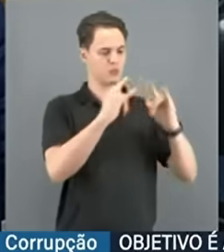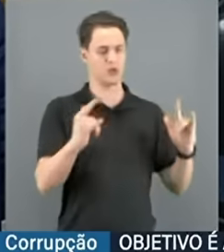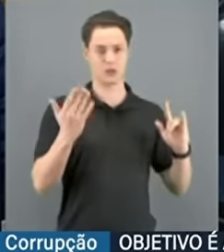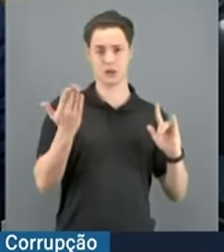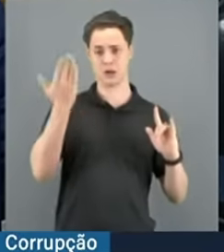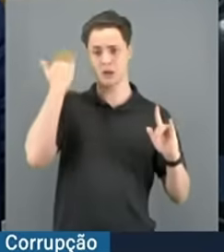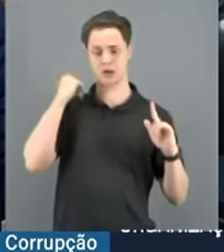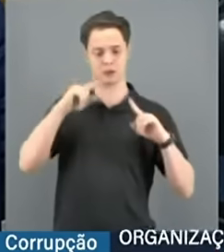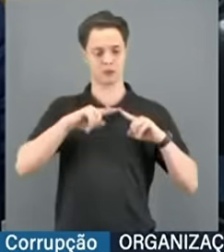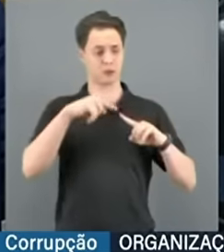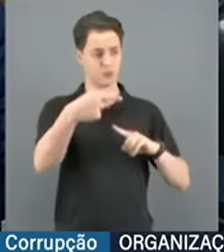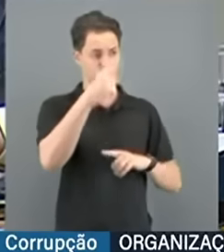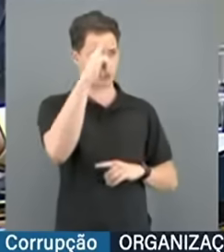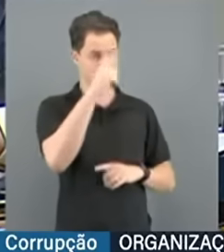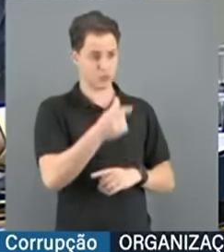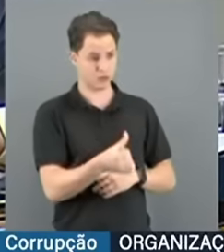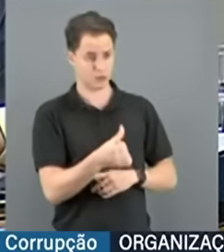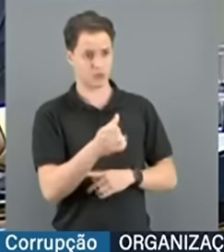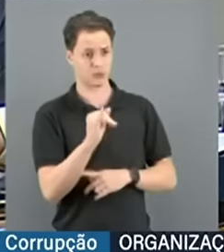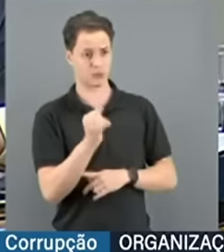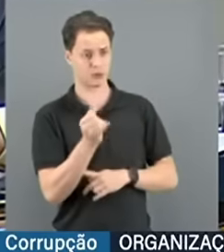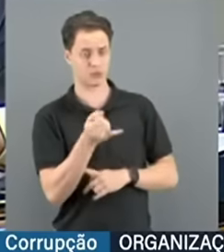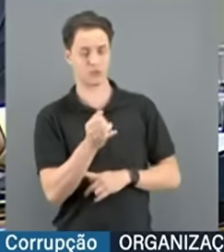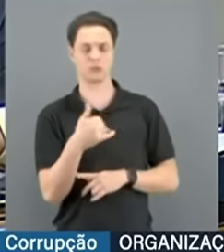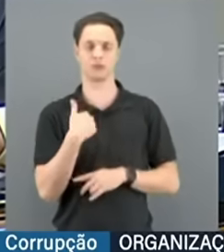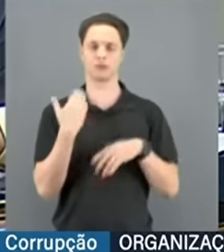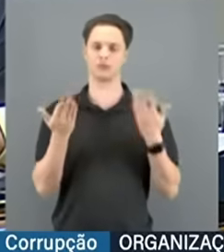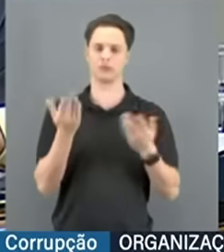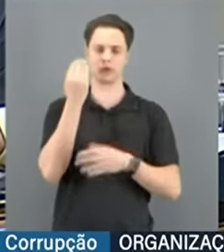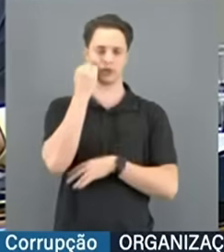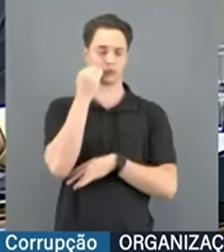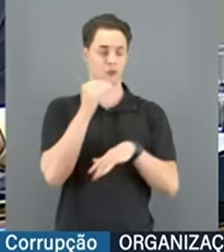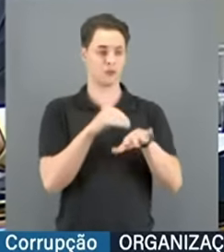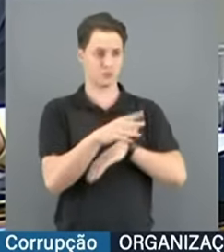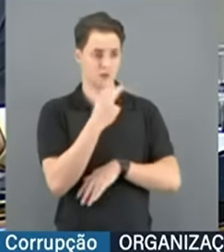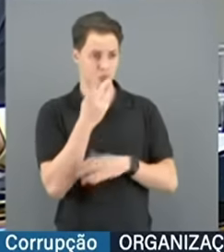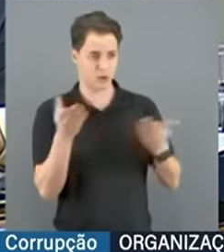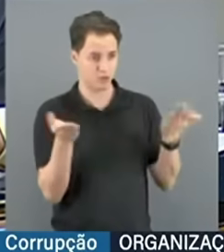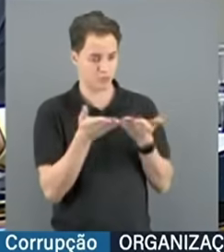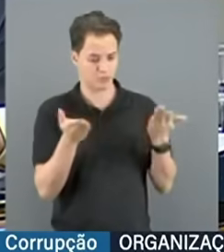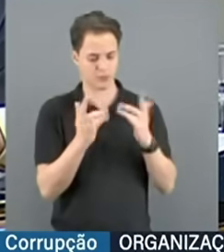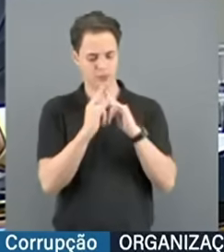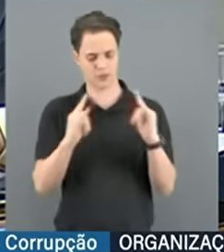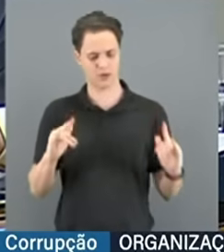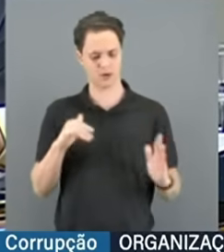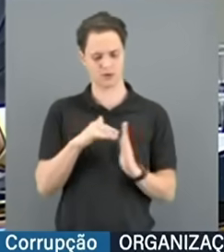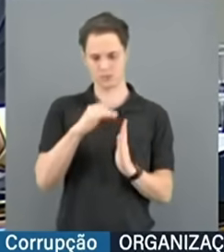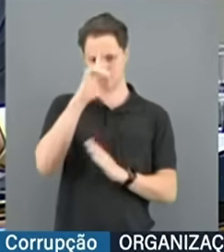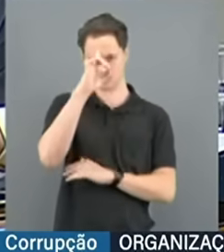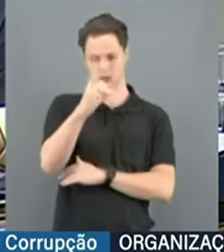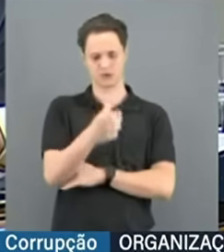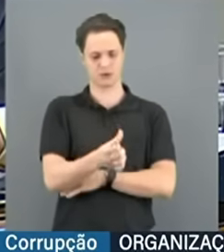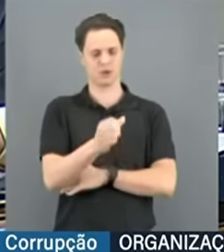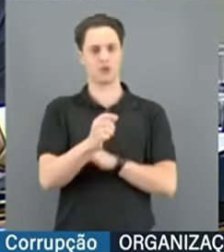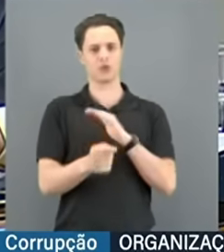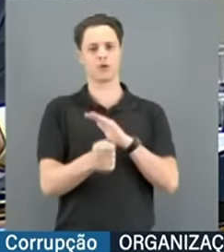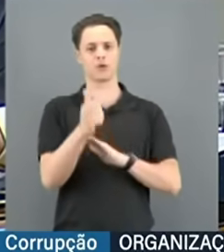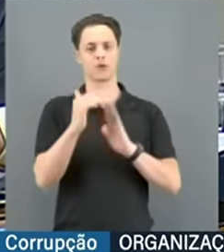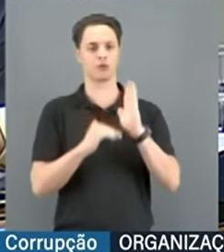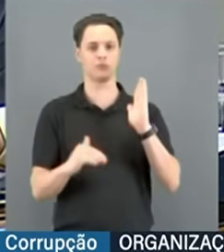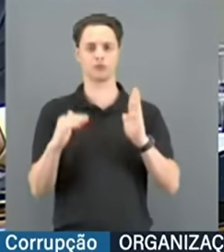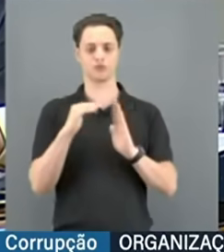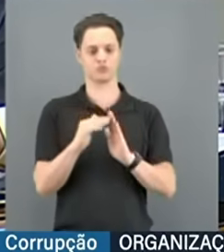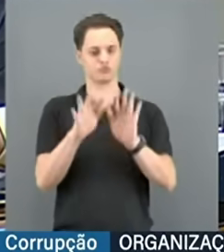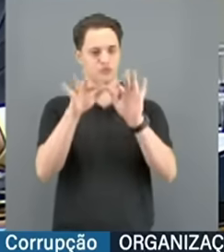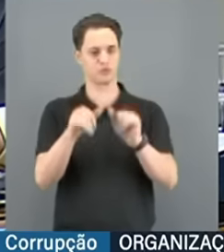depois do dia 6 de janeiro? Não, isso que eu estou tentando falar desde o início, o acampamento até o dia 6, ele estava praticamente desmontado com pessoas em